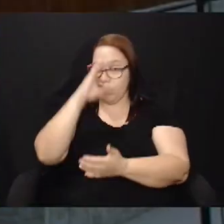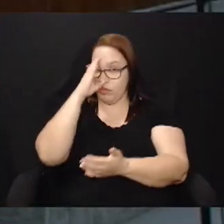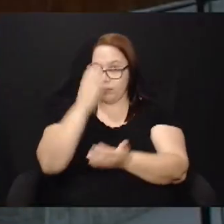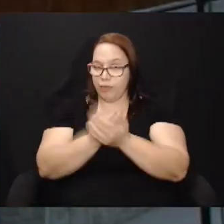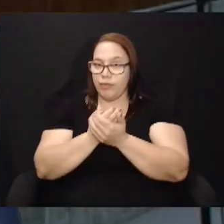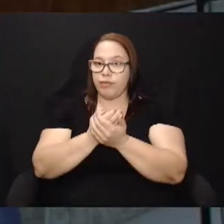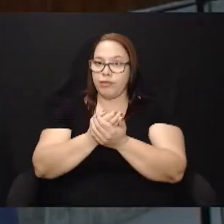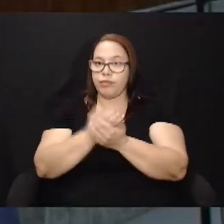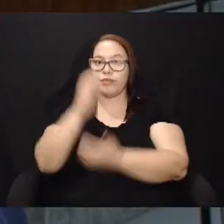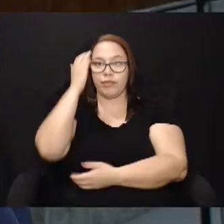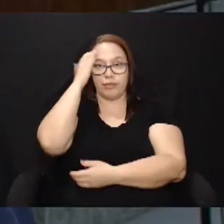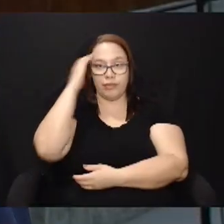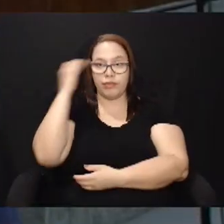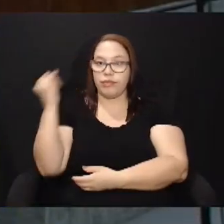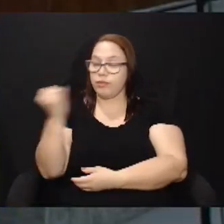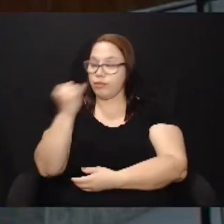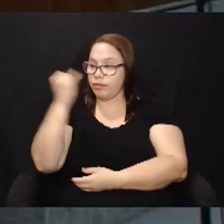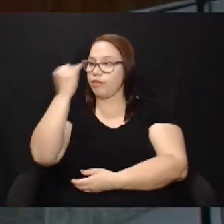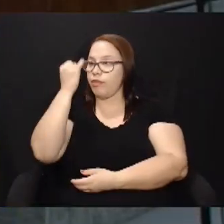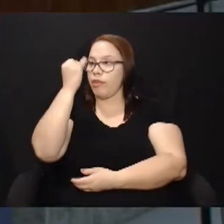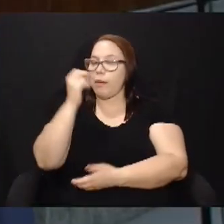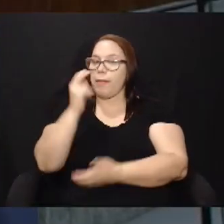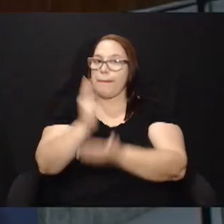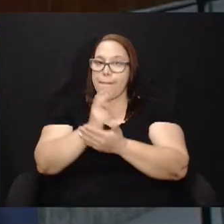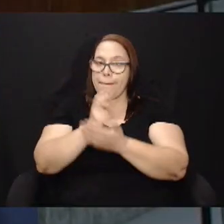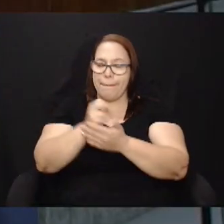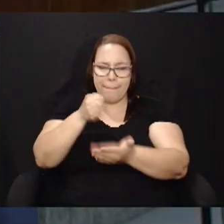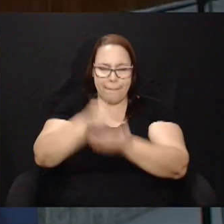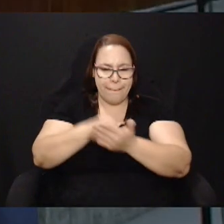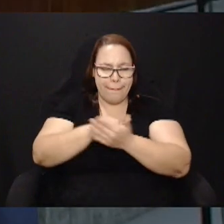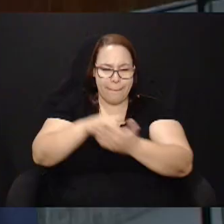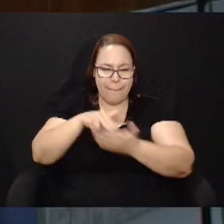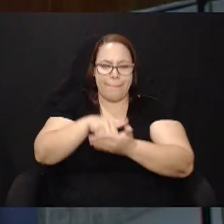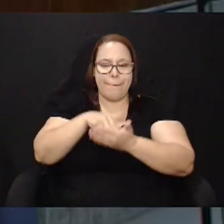muito importante. Continuamos firmes e fortes no nosso propósito.